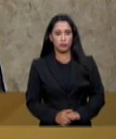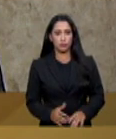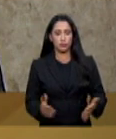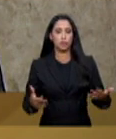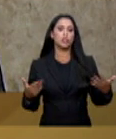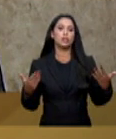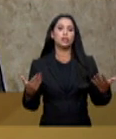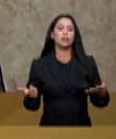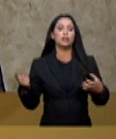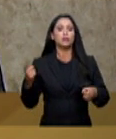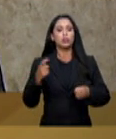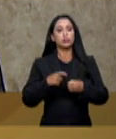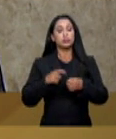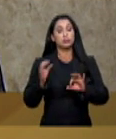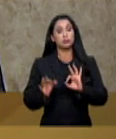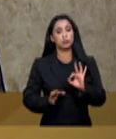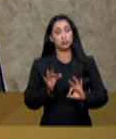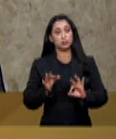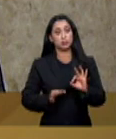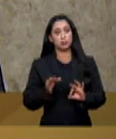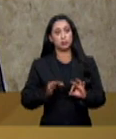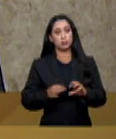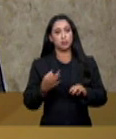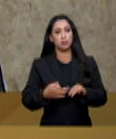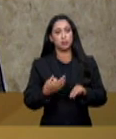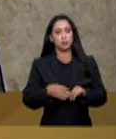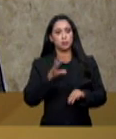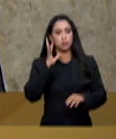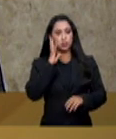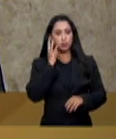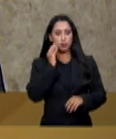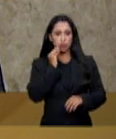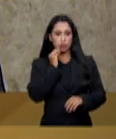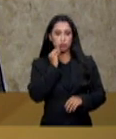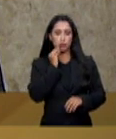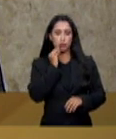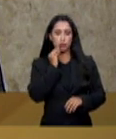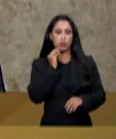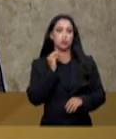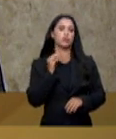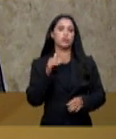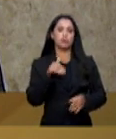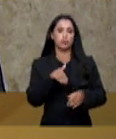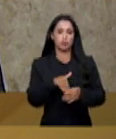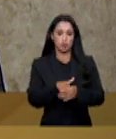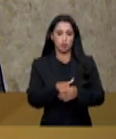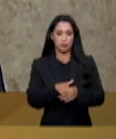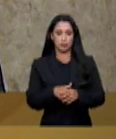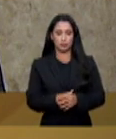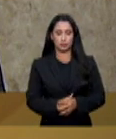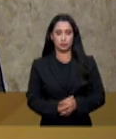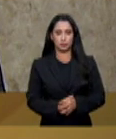Então, retomando o julgamento, o ministro Dias Toffoli, passo a palavra à Vossa Excelência.